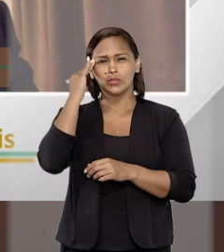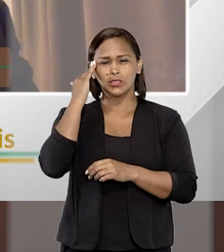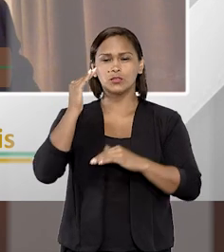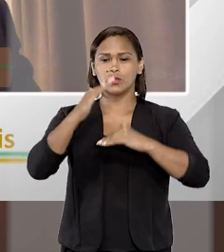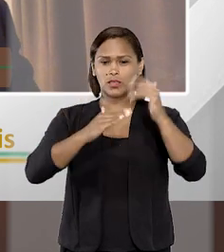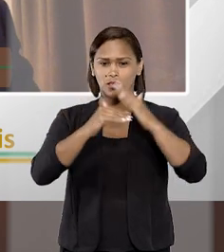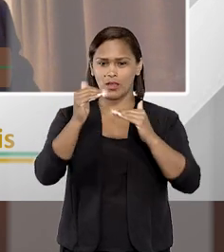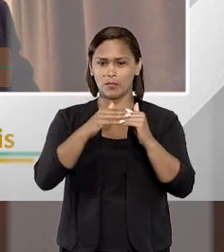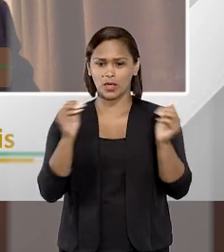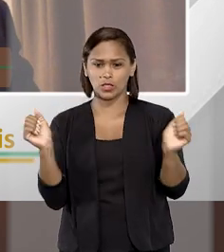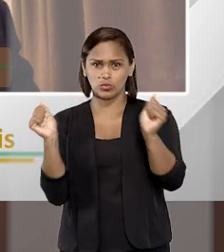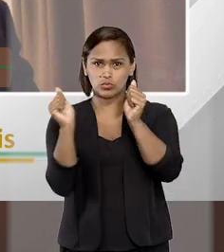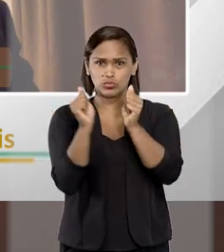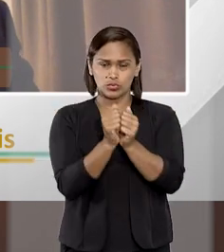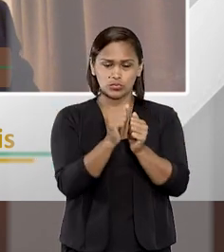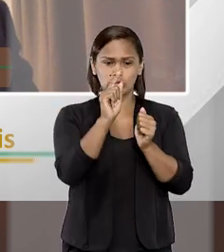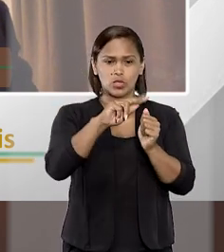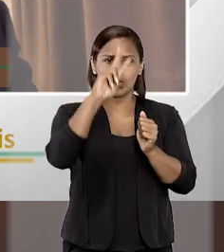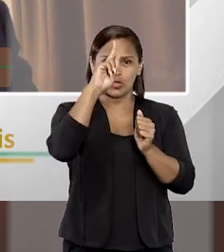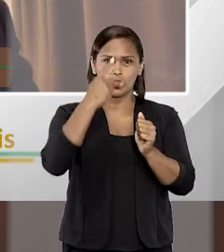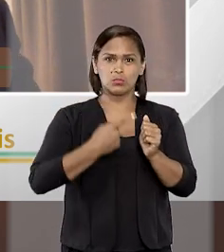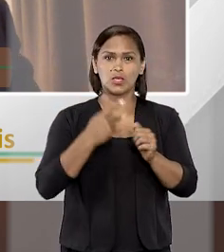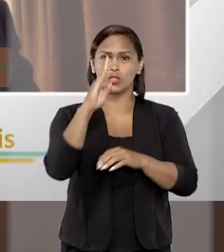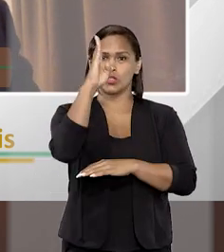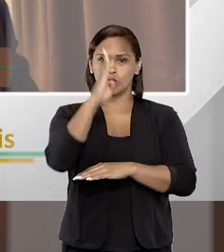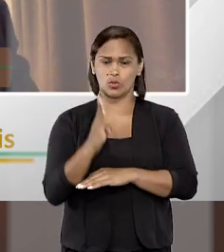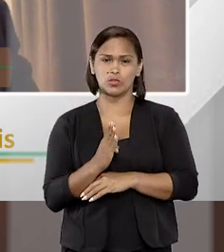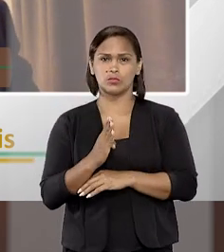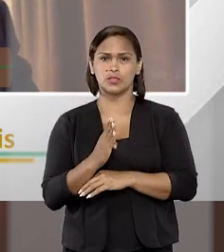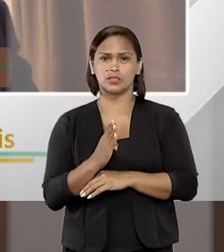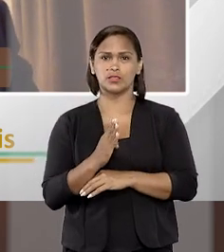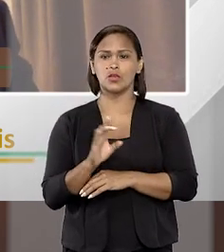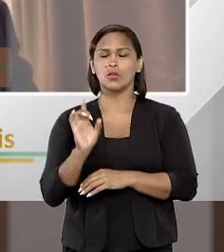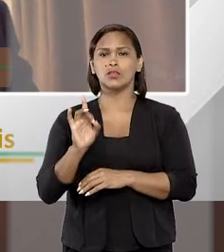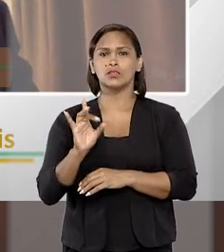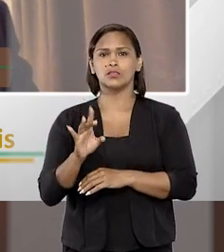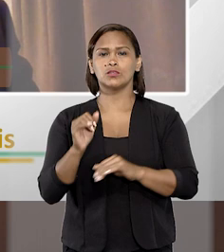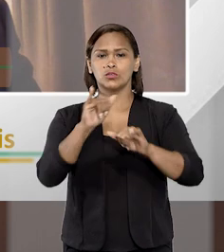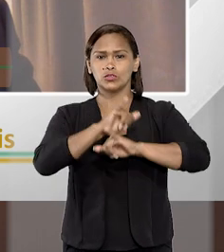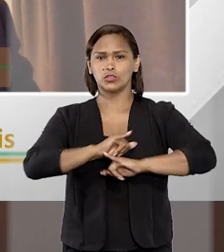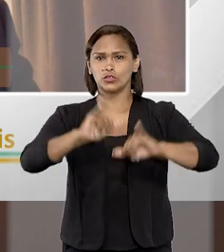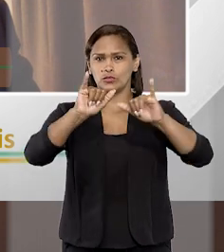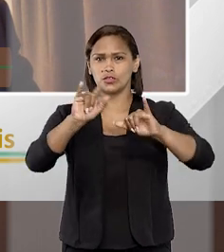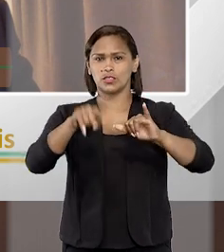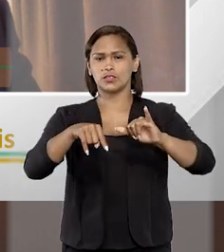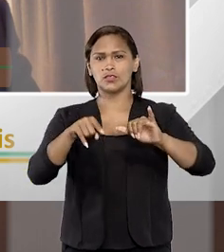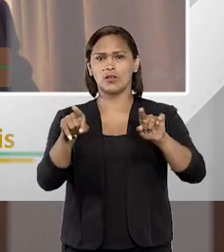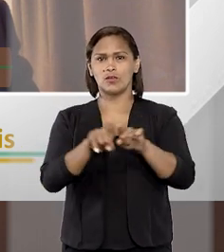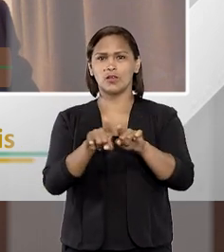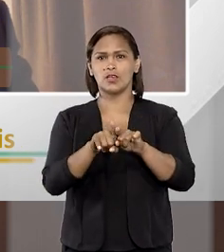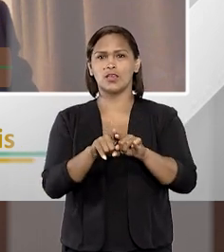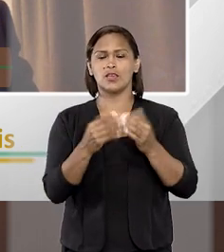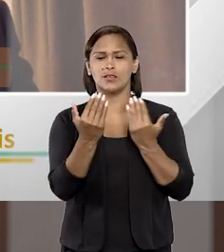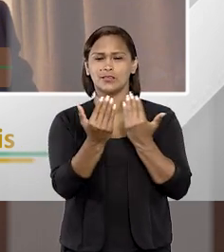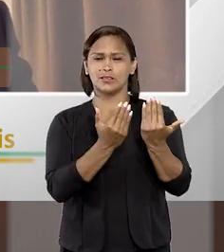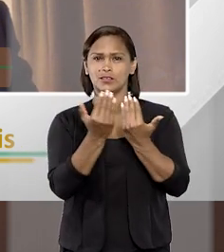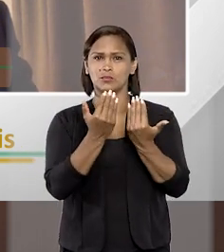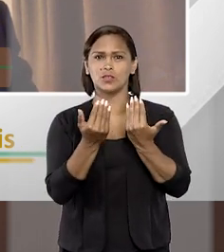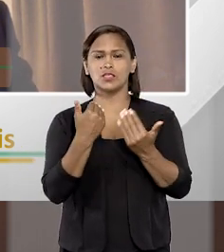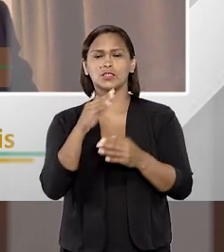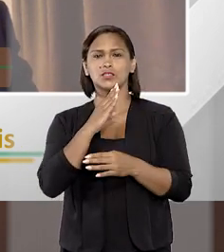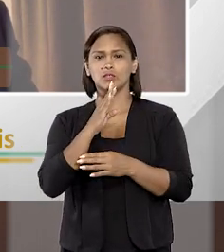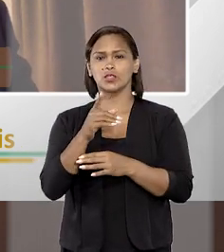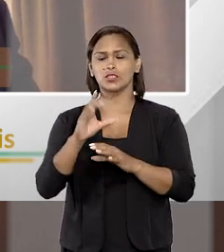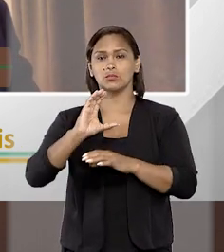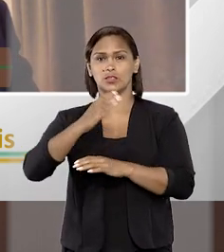EA prática o reconhecimento pessoal no país O que abrange não só a divulgação do e assimilação do conhecimento